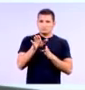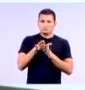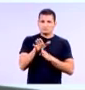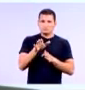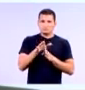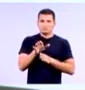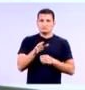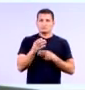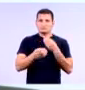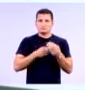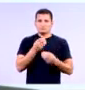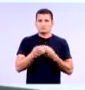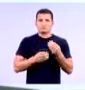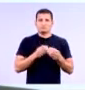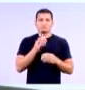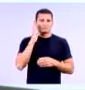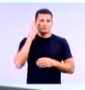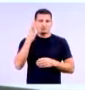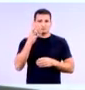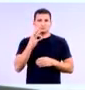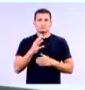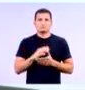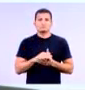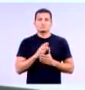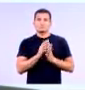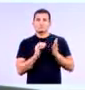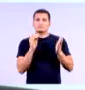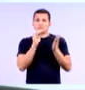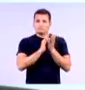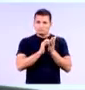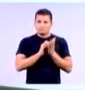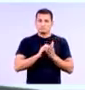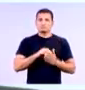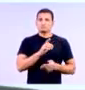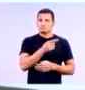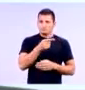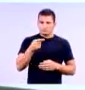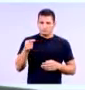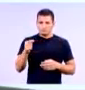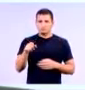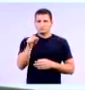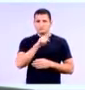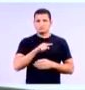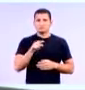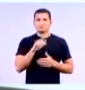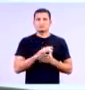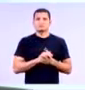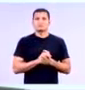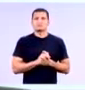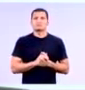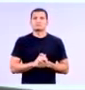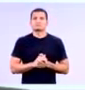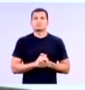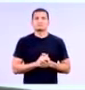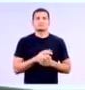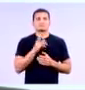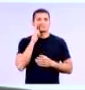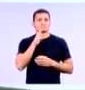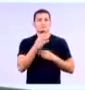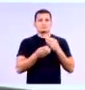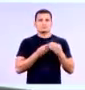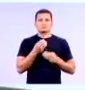não, a maneira como vai ser resolvido, a gente vai publicar ao longo da semana aí para vocês terem um meio de